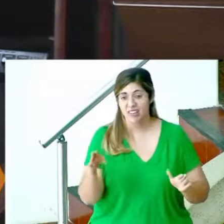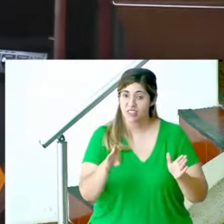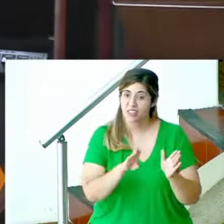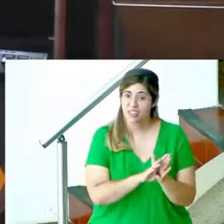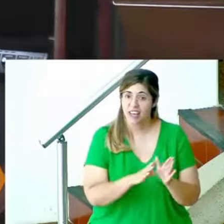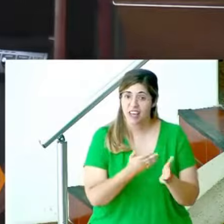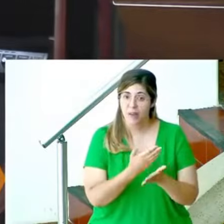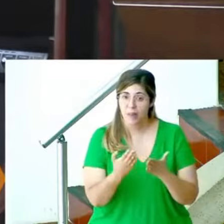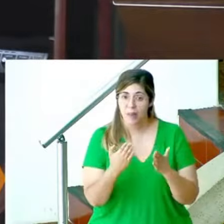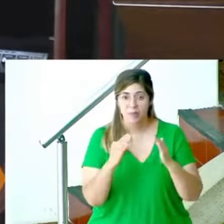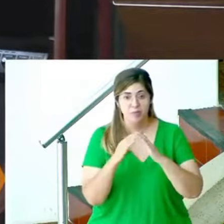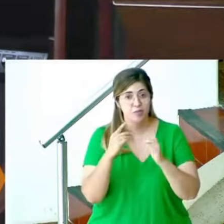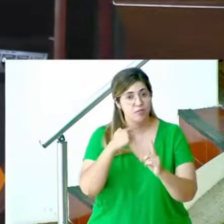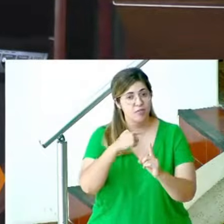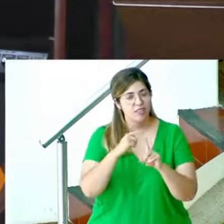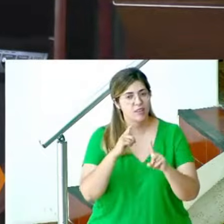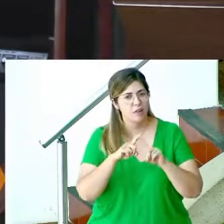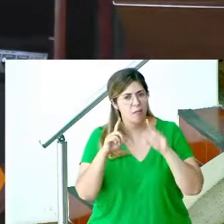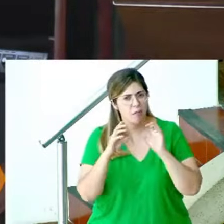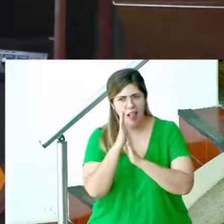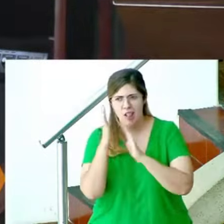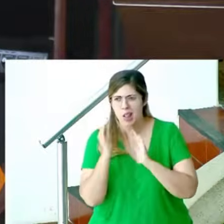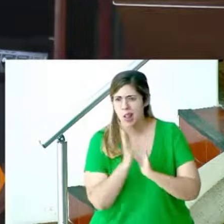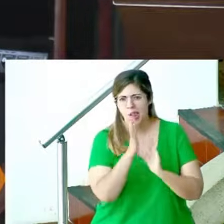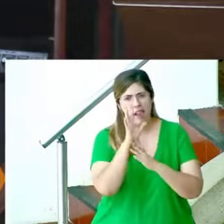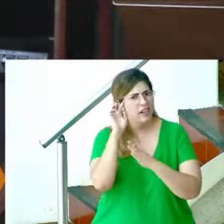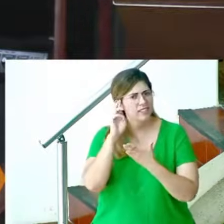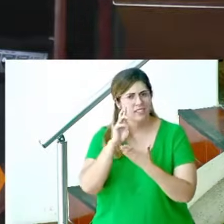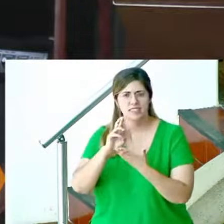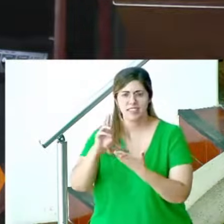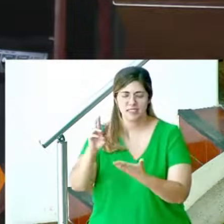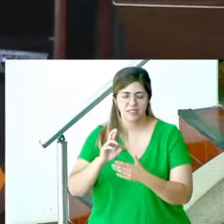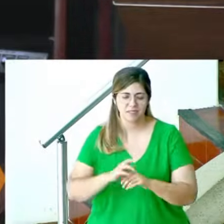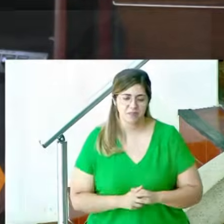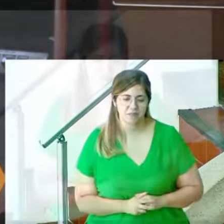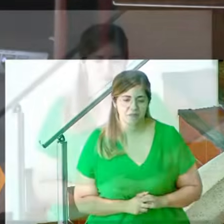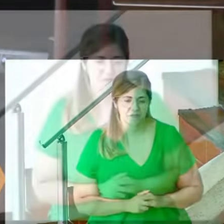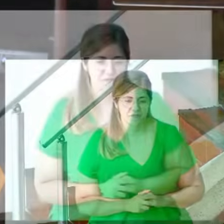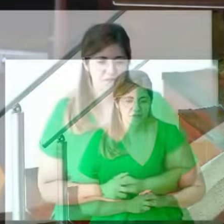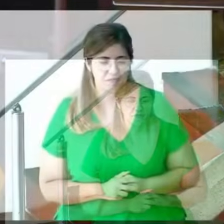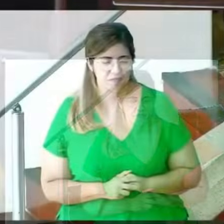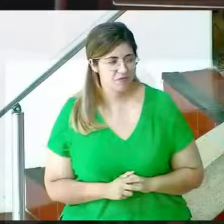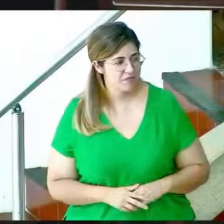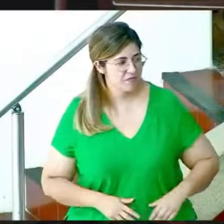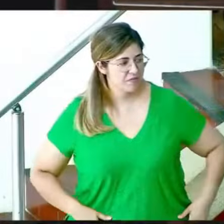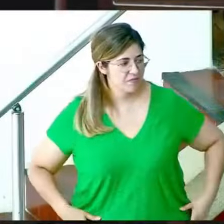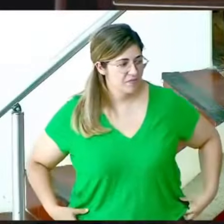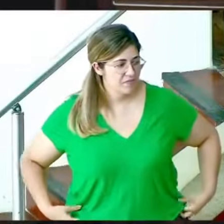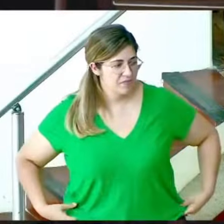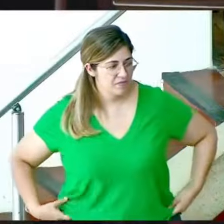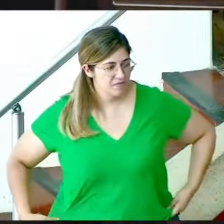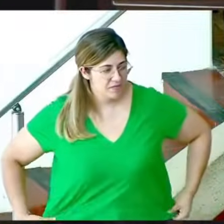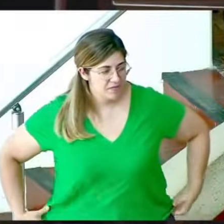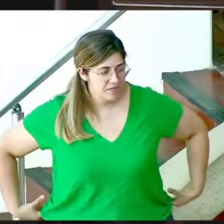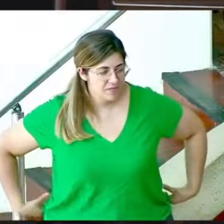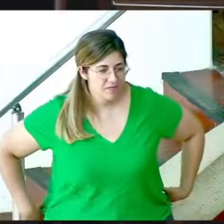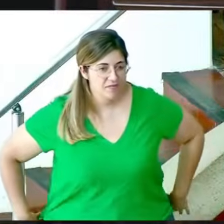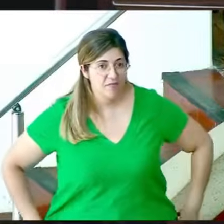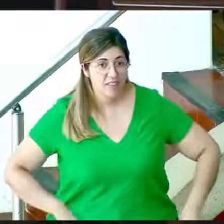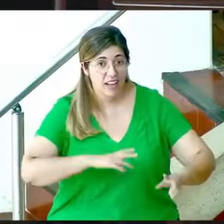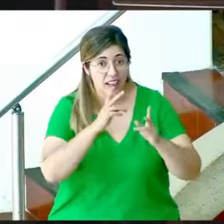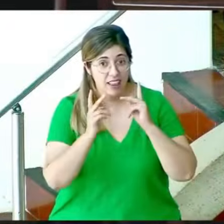louvado seja Deus. Quase tenho uma inveja santa de você ter chegado cedinho à igreja. Não vou invejar, mas